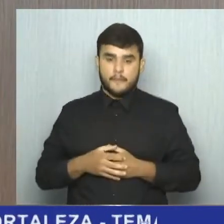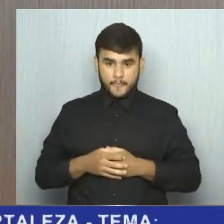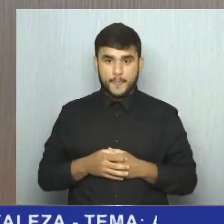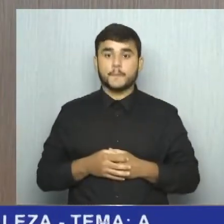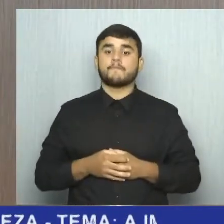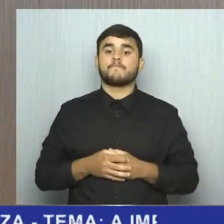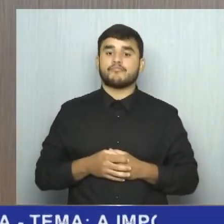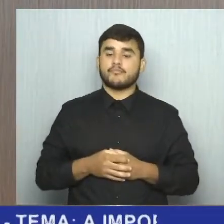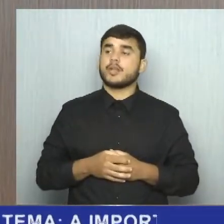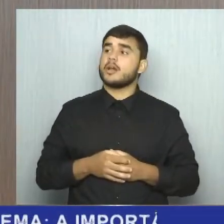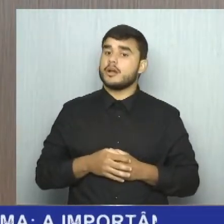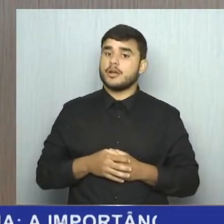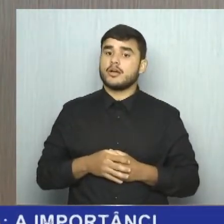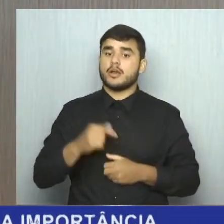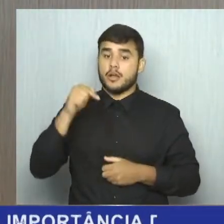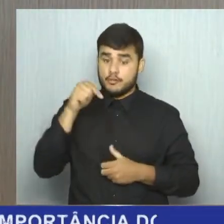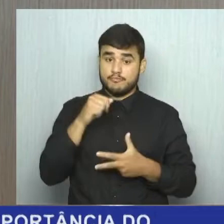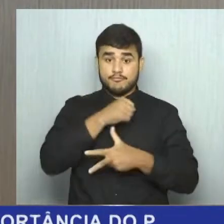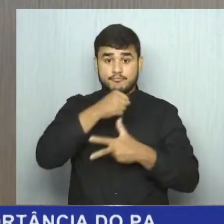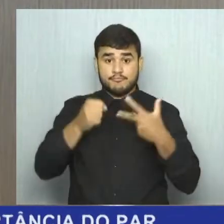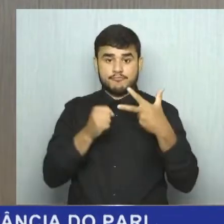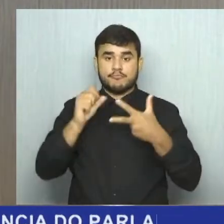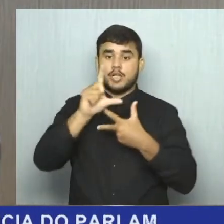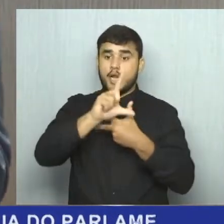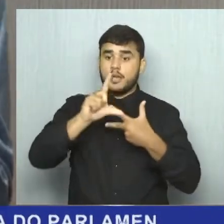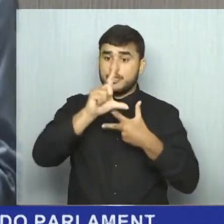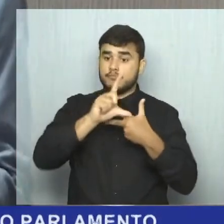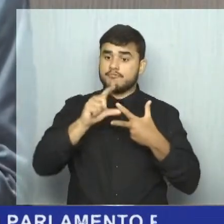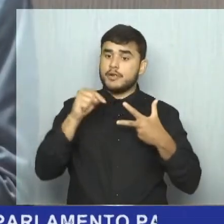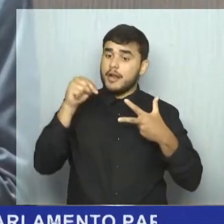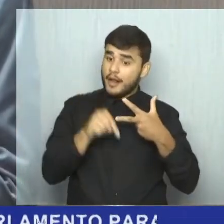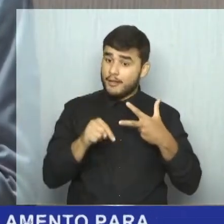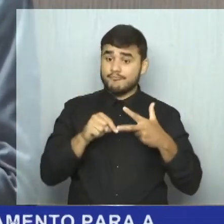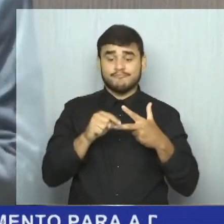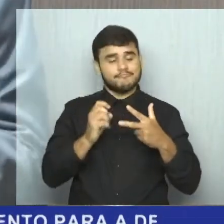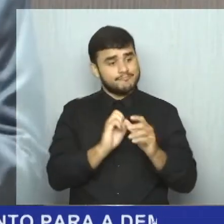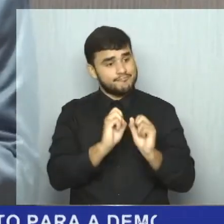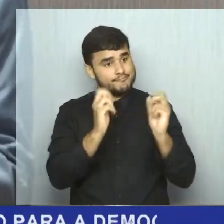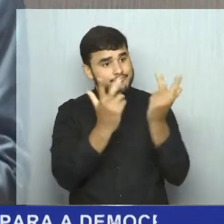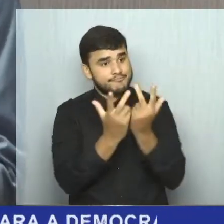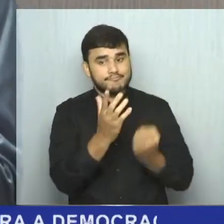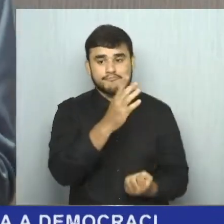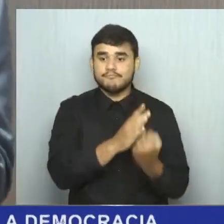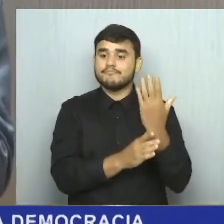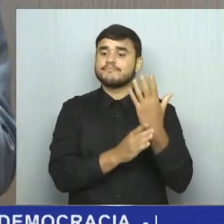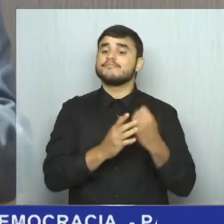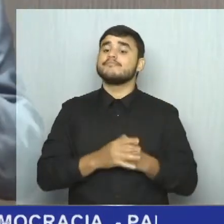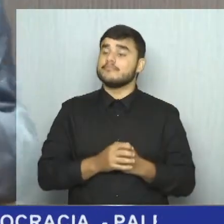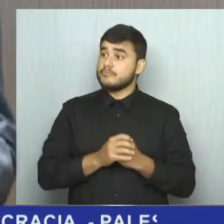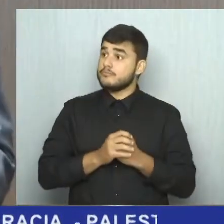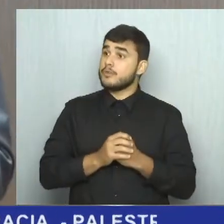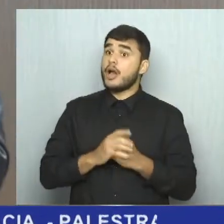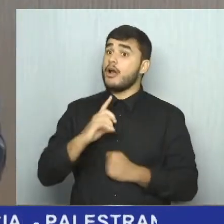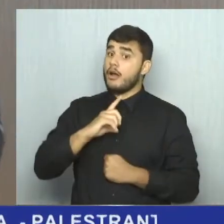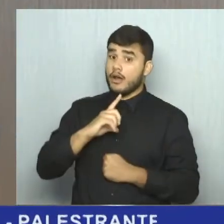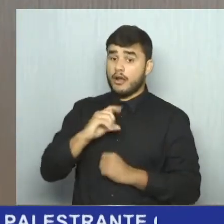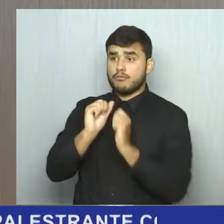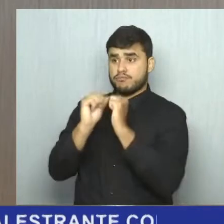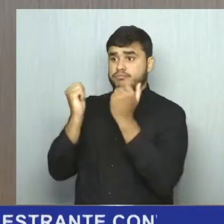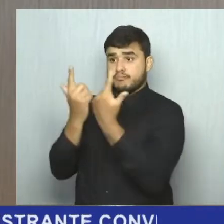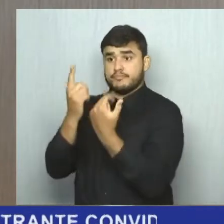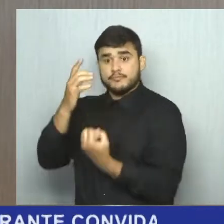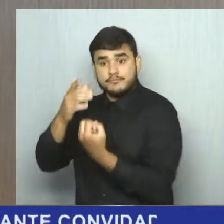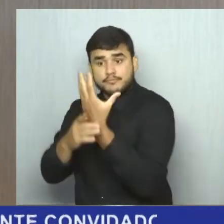nasce o parlamento. É aí, neste berço revolucionário, em que a democracia, ou seja, o poder do